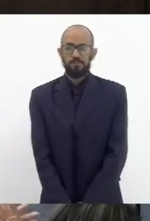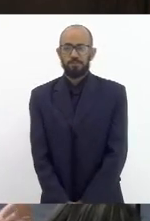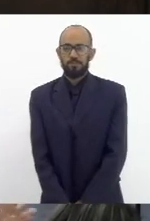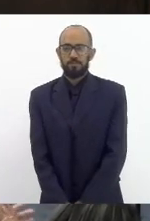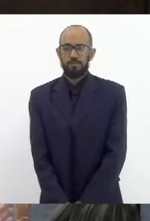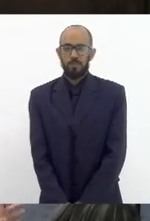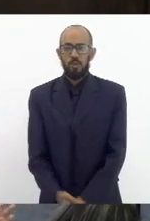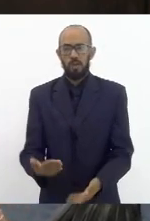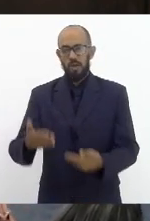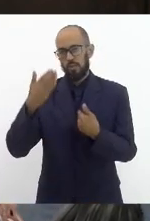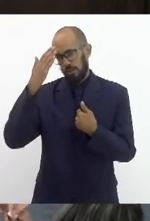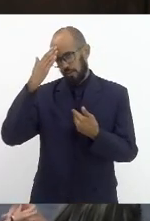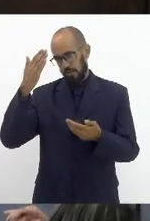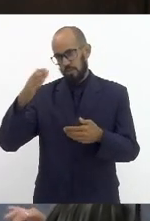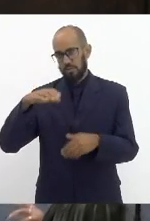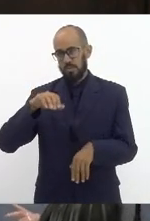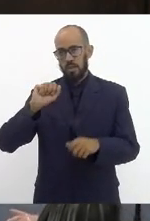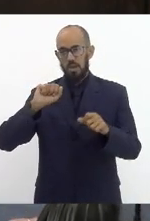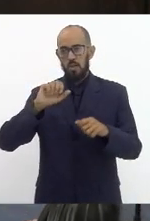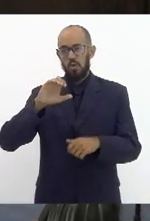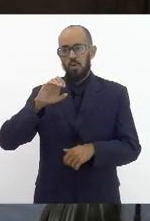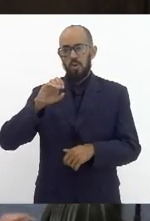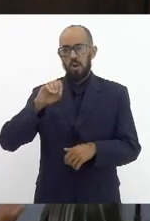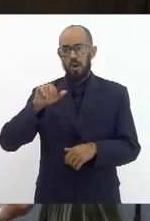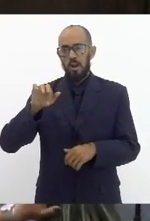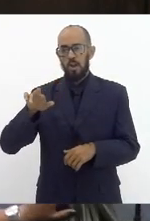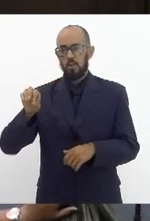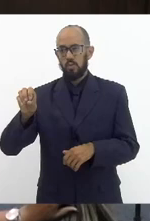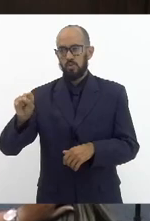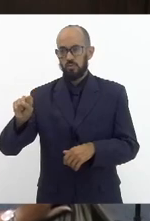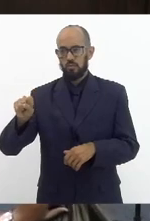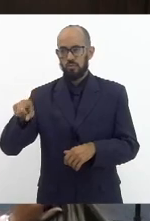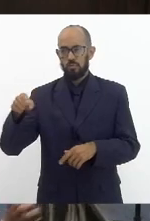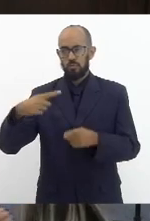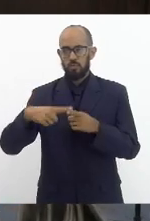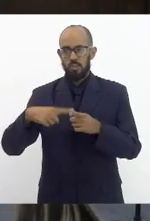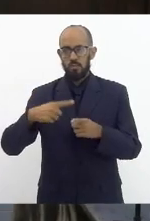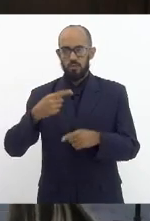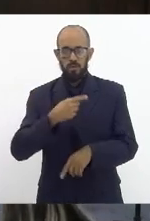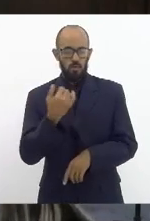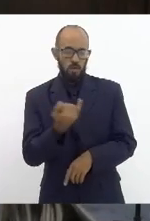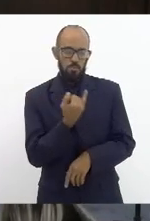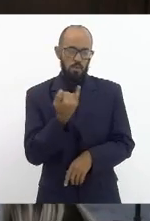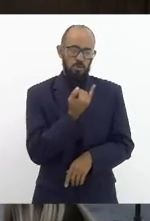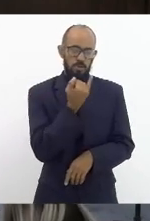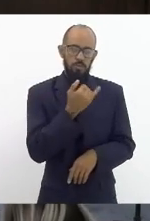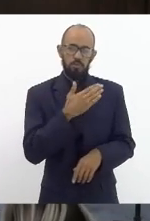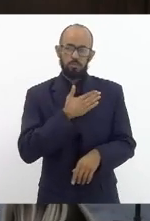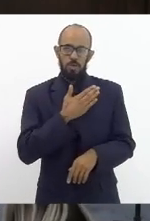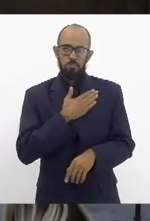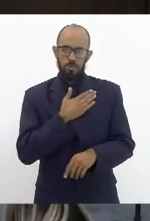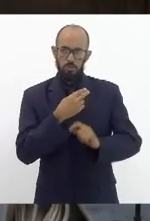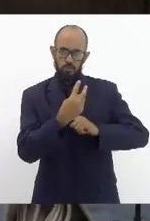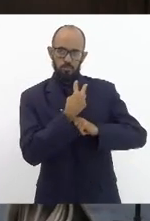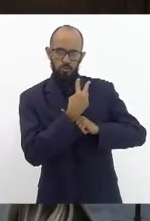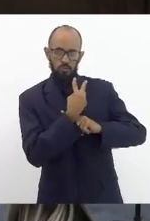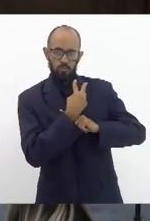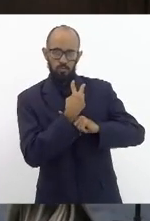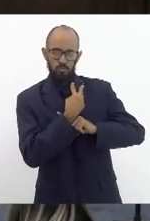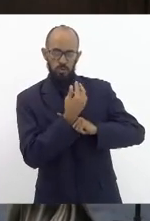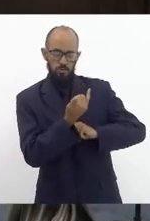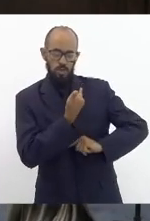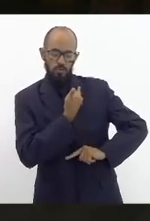ao deputado Carlos Augusto, porque você foi fundamental para me monitorar o tempo todo das